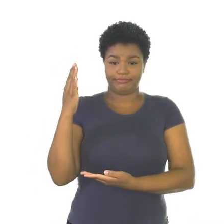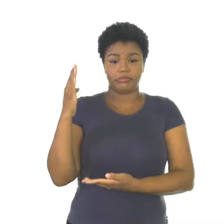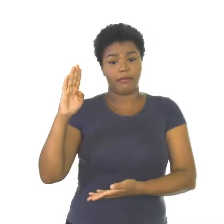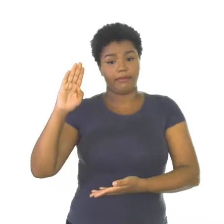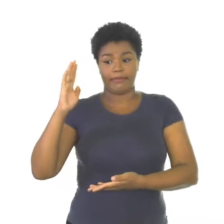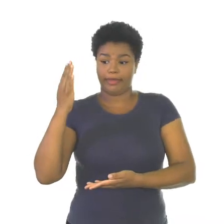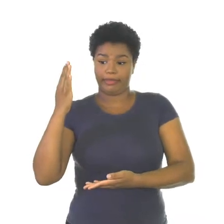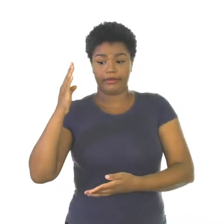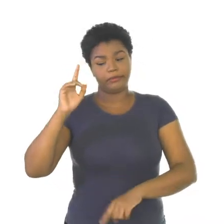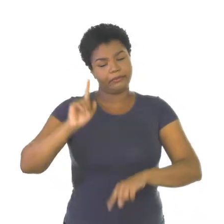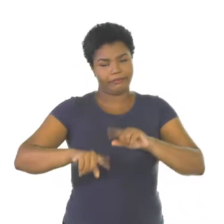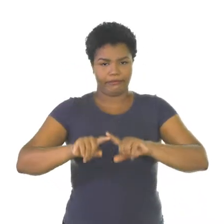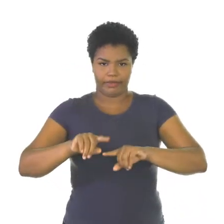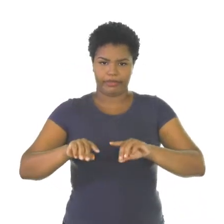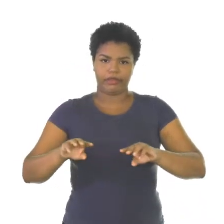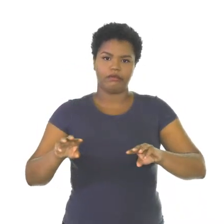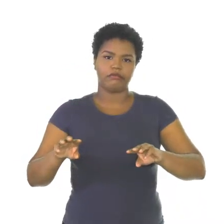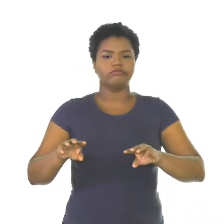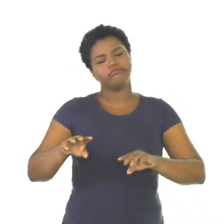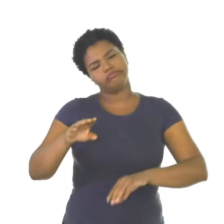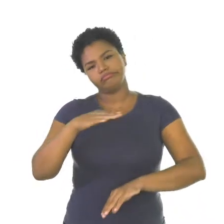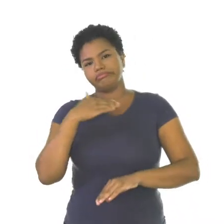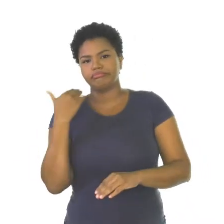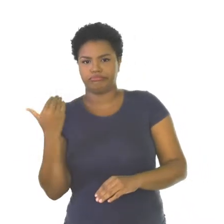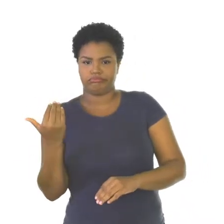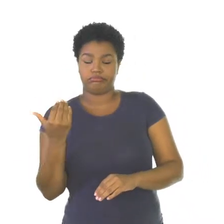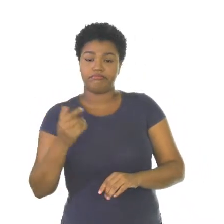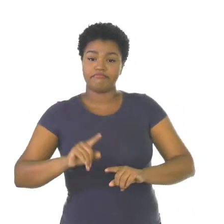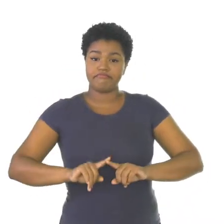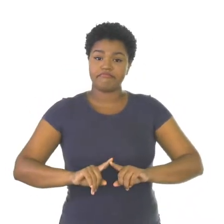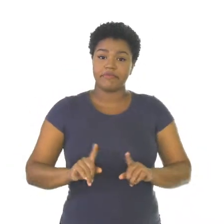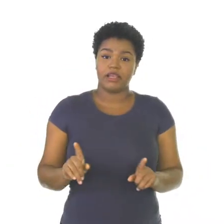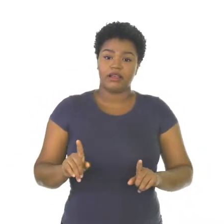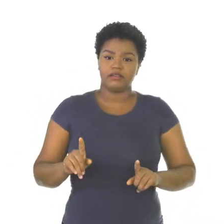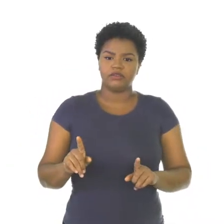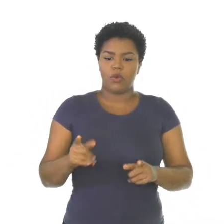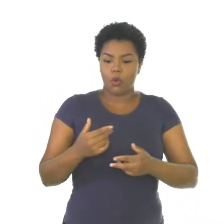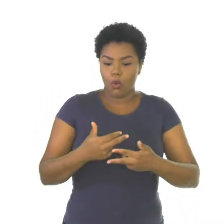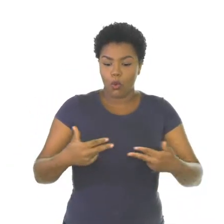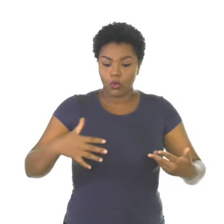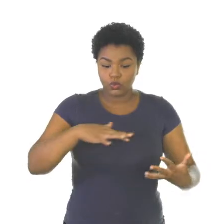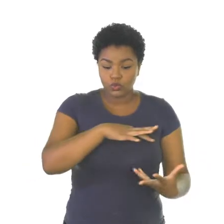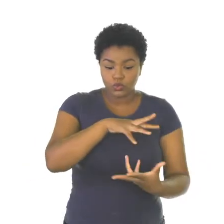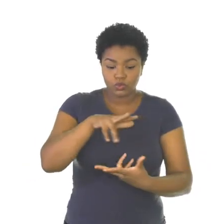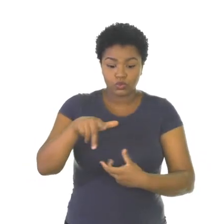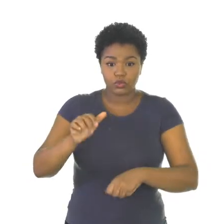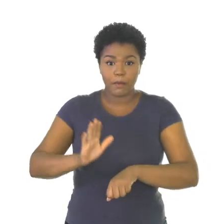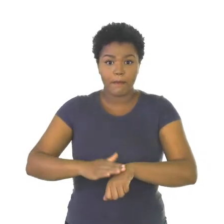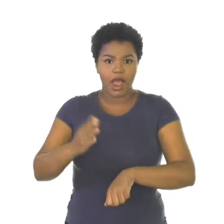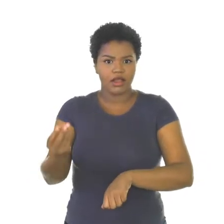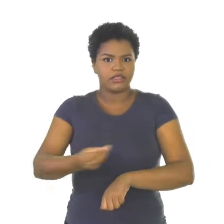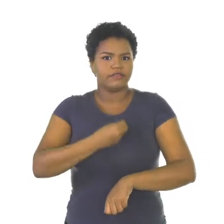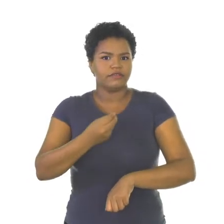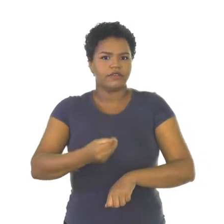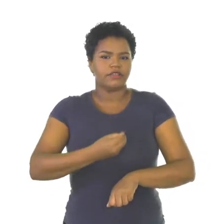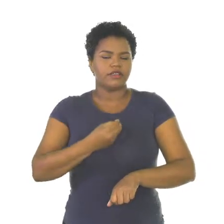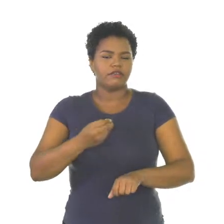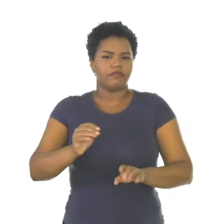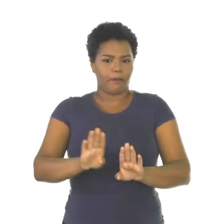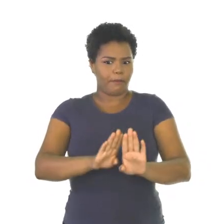Madeira, matéria morta. Mas não há coisa no mundo mais viva do que uma